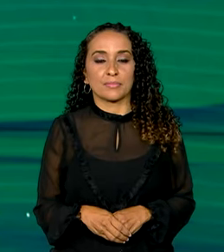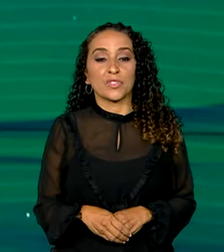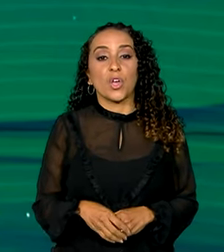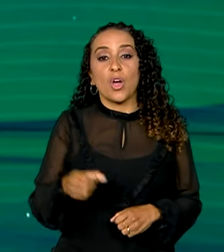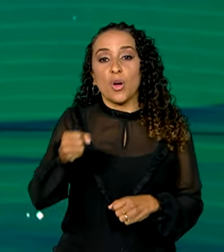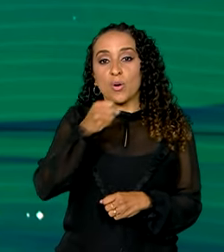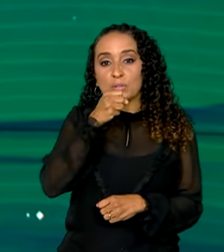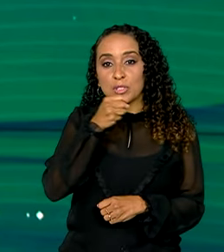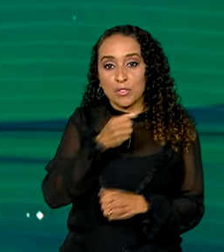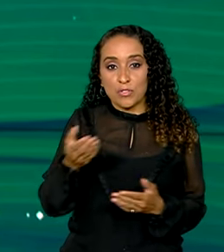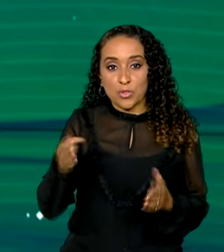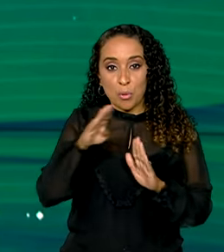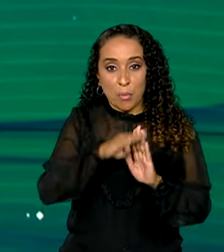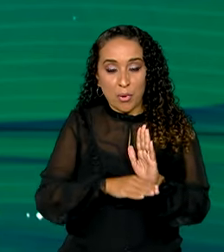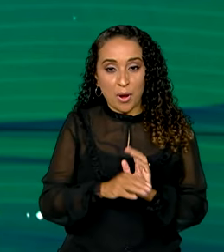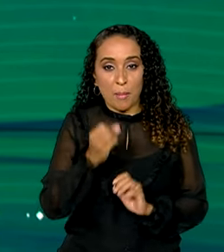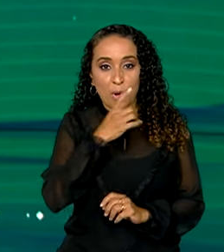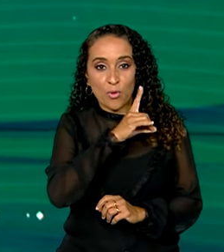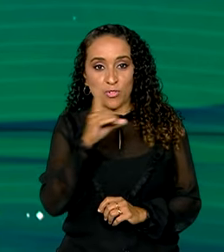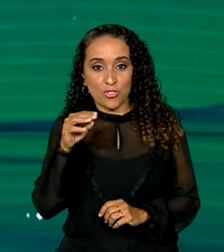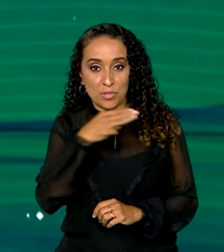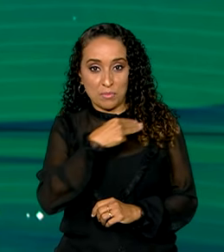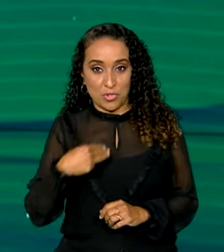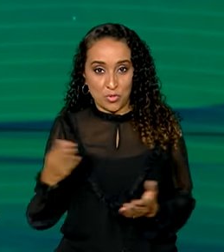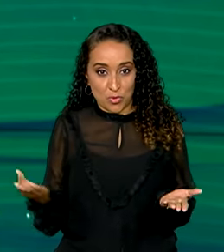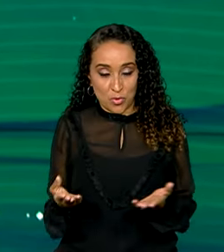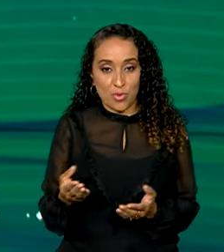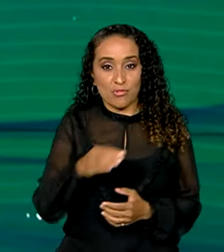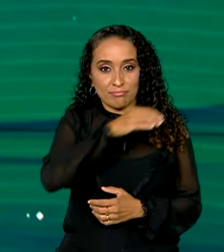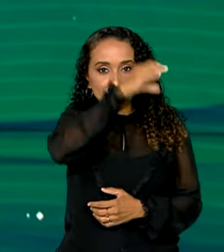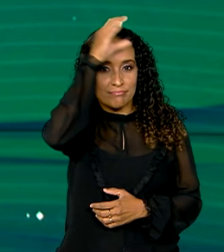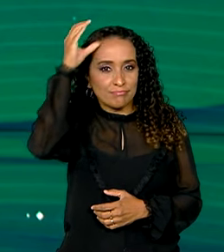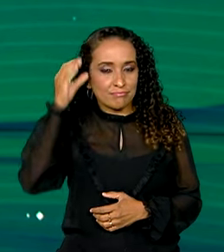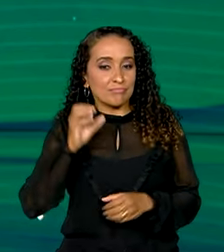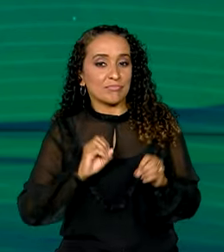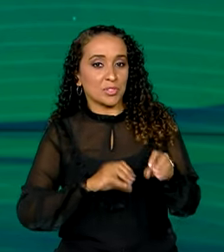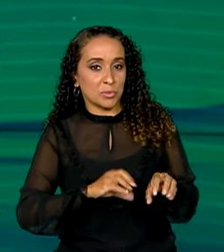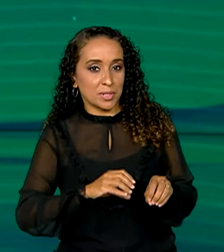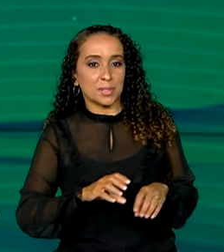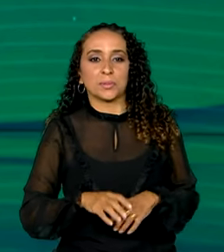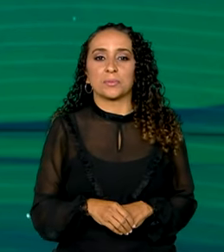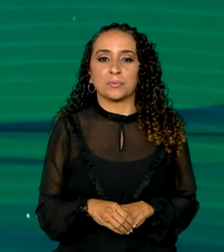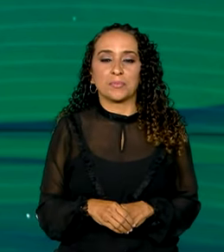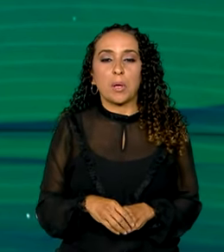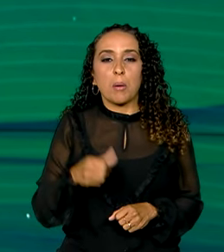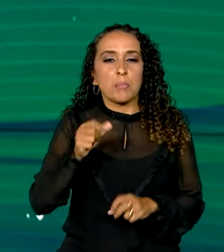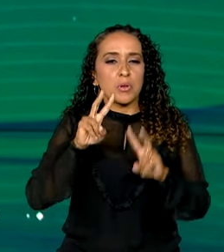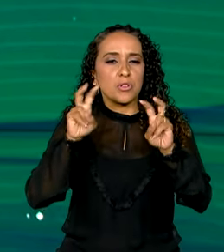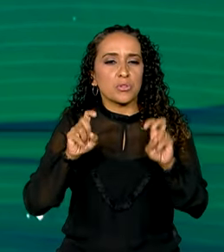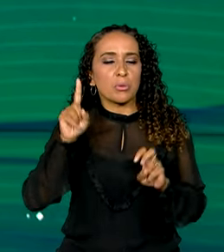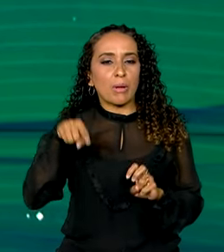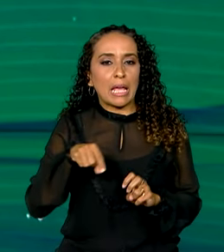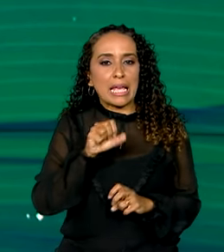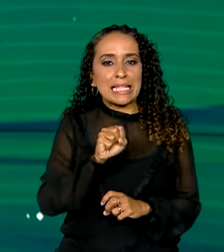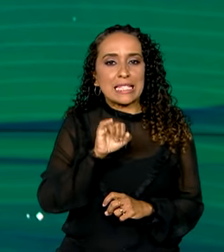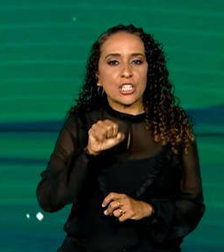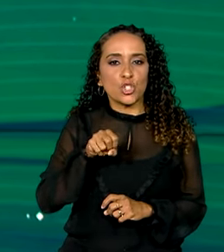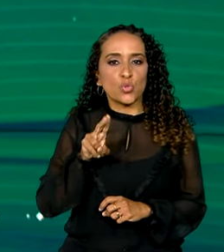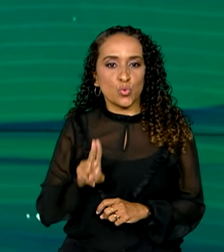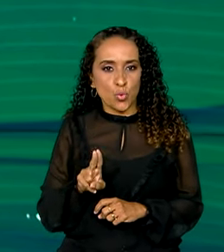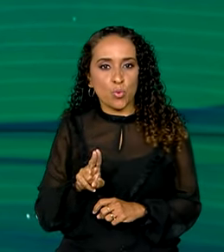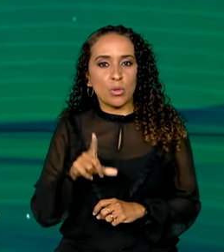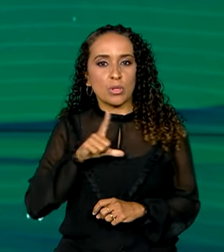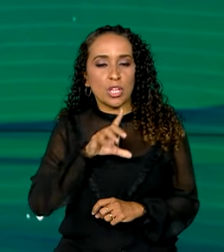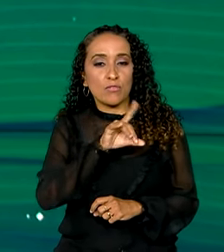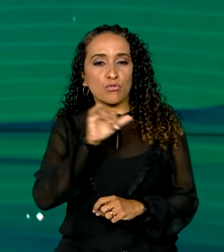O entrevistado do programa Bom Dia Ministro de hoje foi Camilo Santana, da Educação. E o primeiro assunto foi o Sisu, que teve